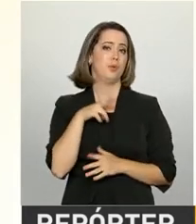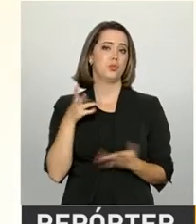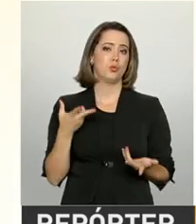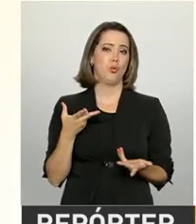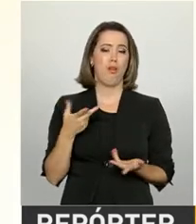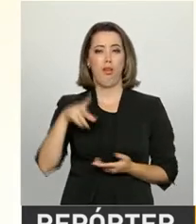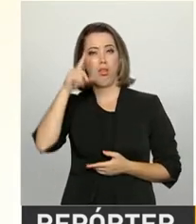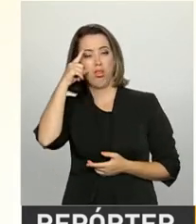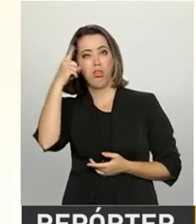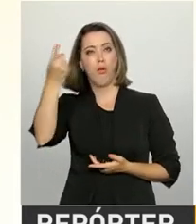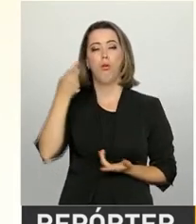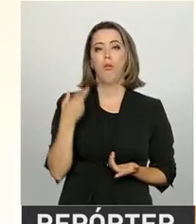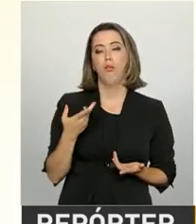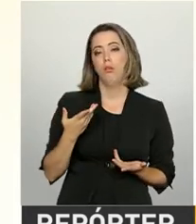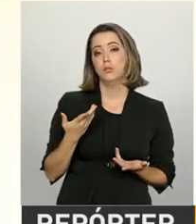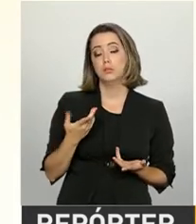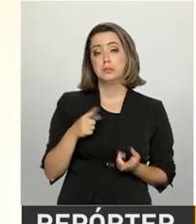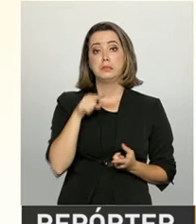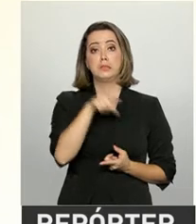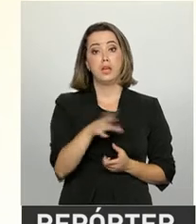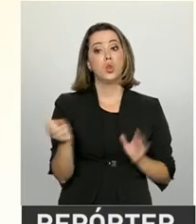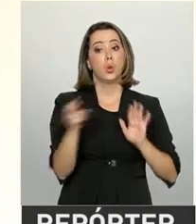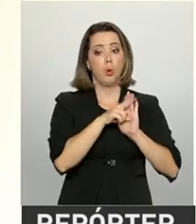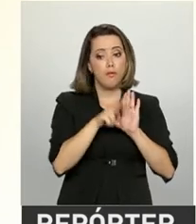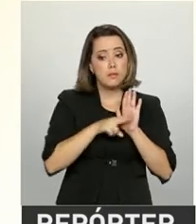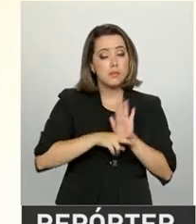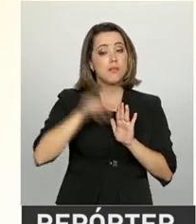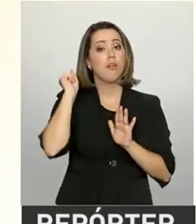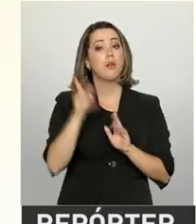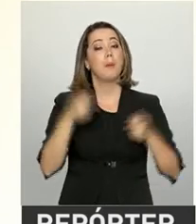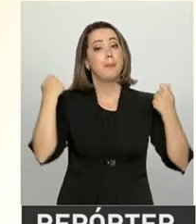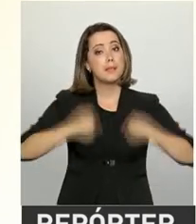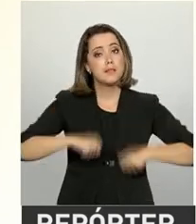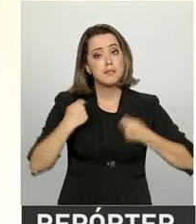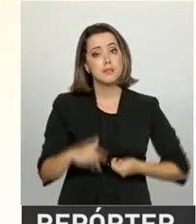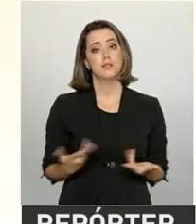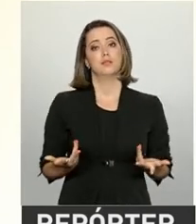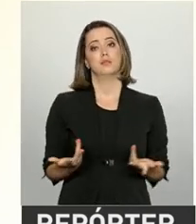ideológica seja igual à ordem papal da previdência a necessidade de